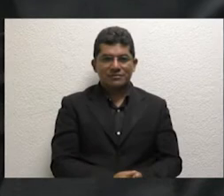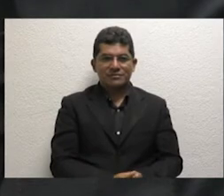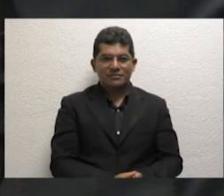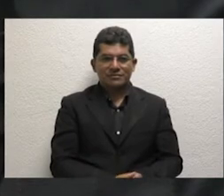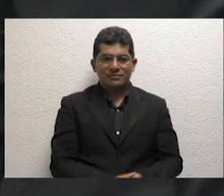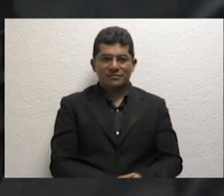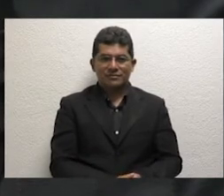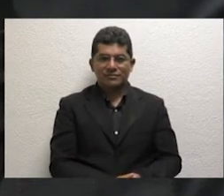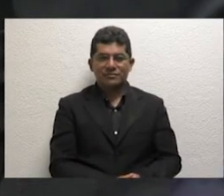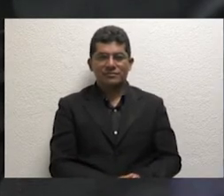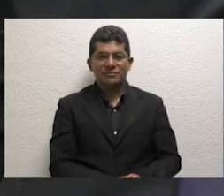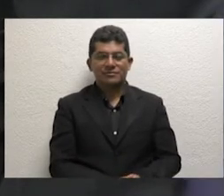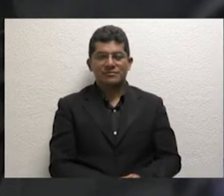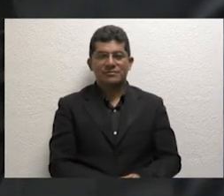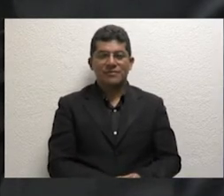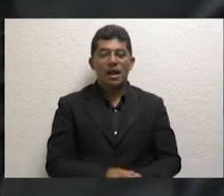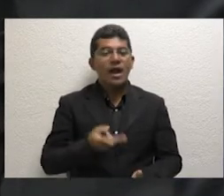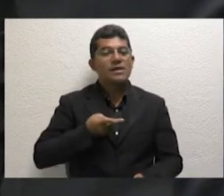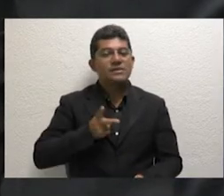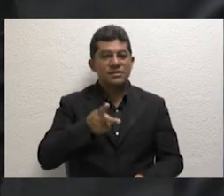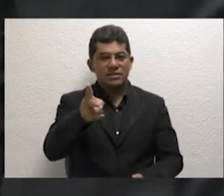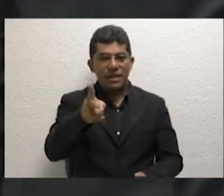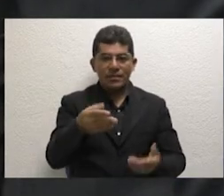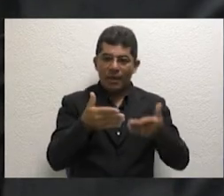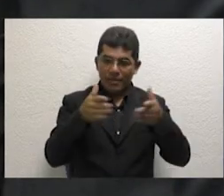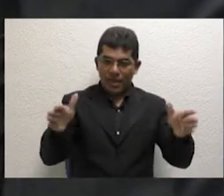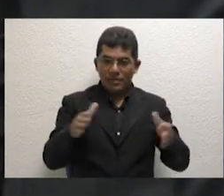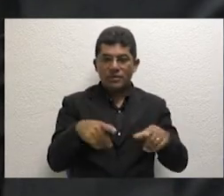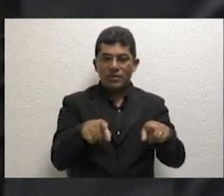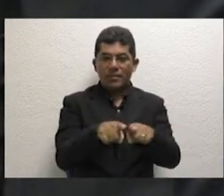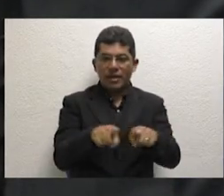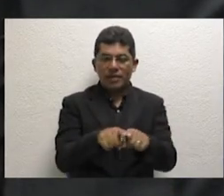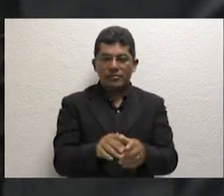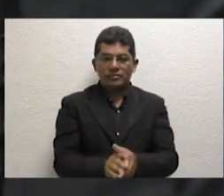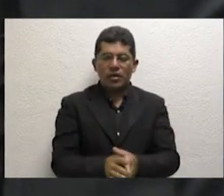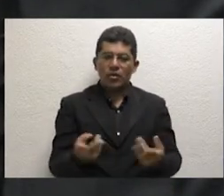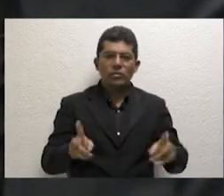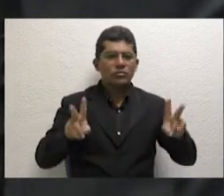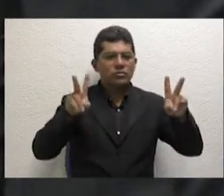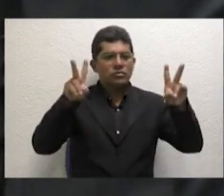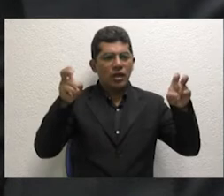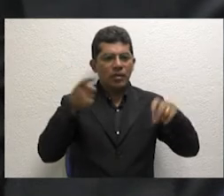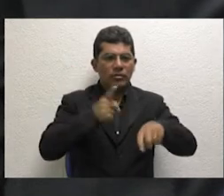vontade de sempre ceder o tempo